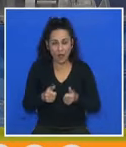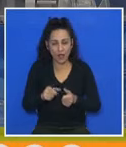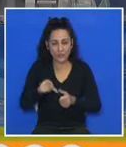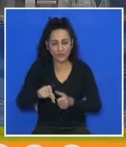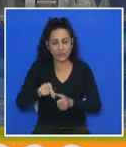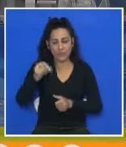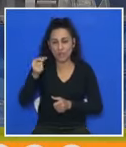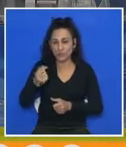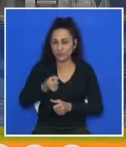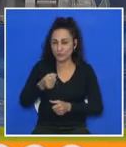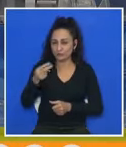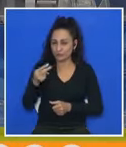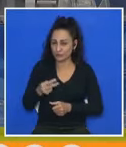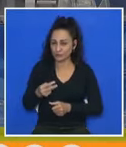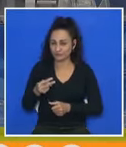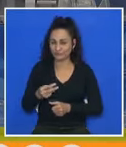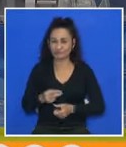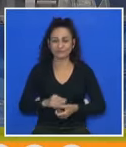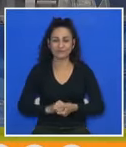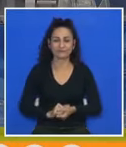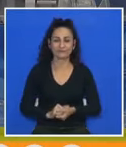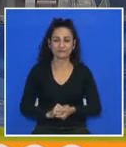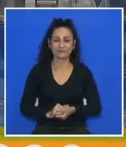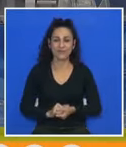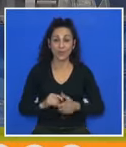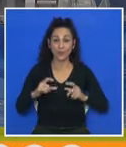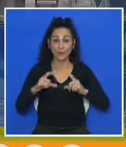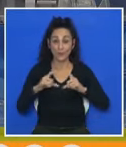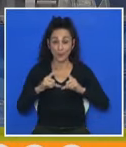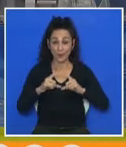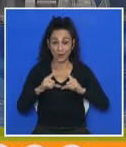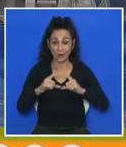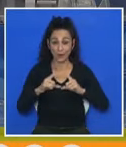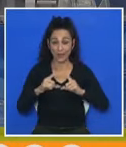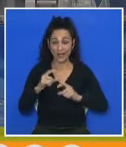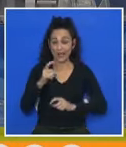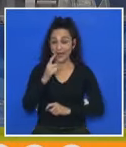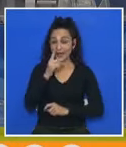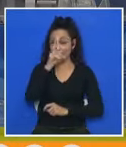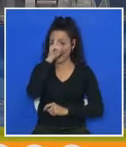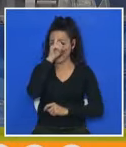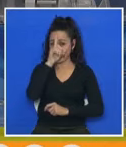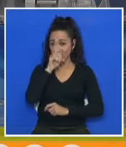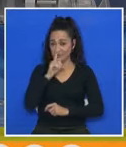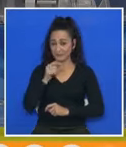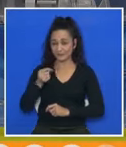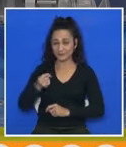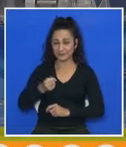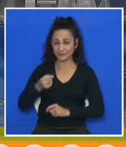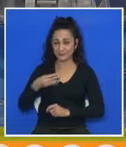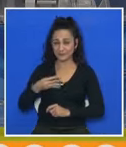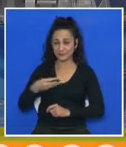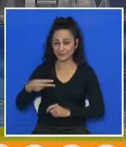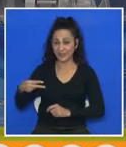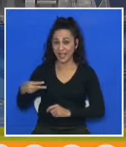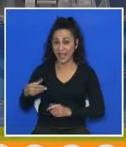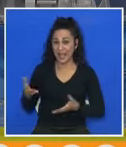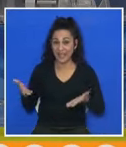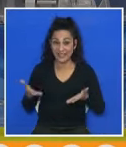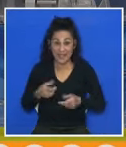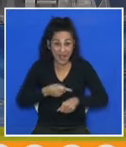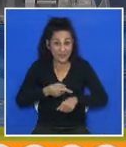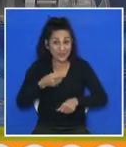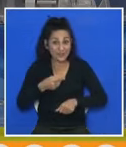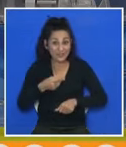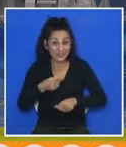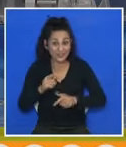2 números. Bola amarela, número 42. Amarela, 42. E agora? Sua sorte pode vir com